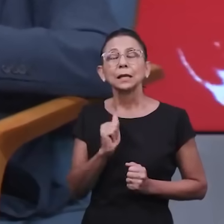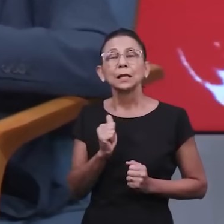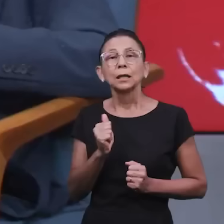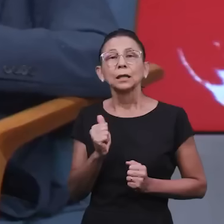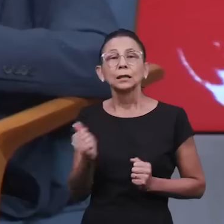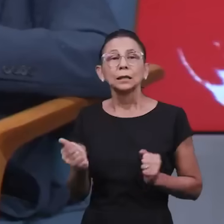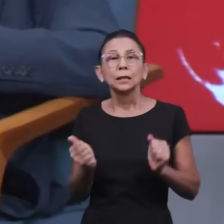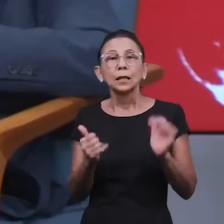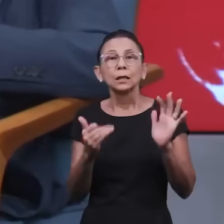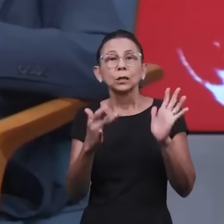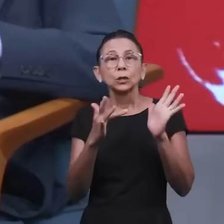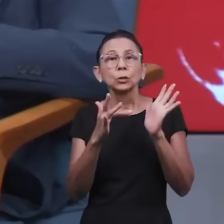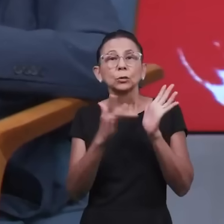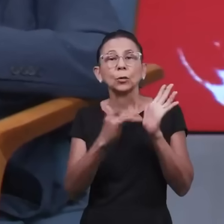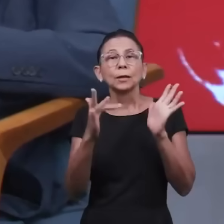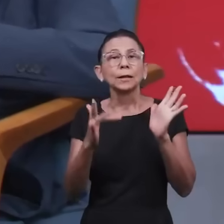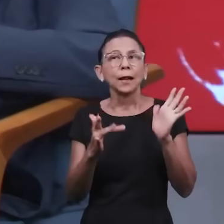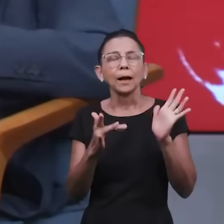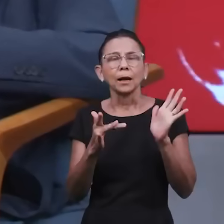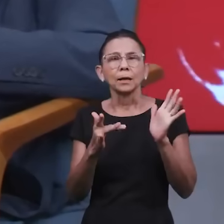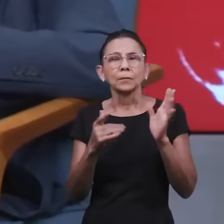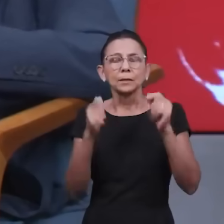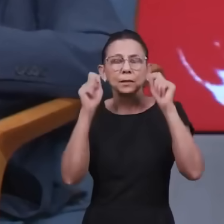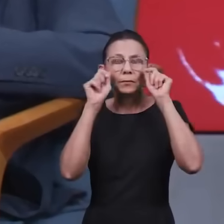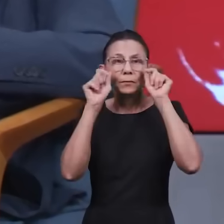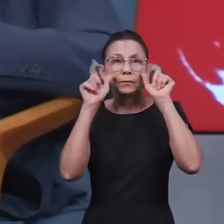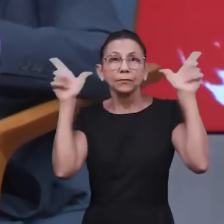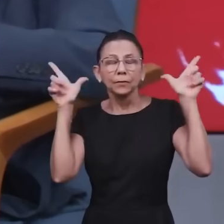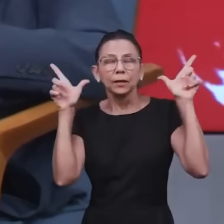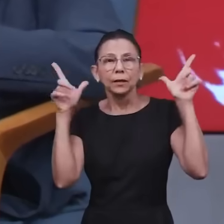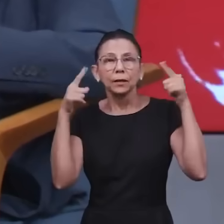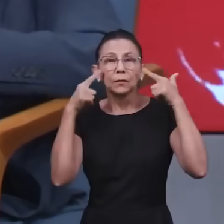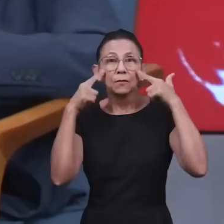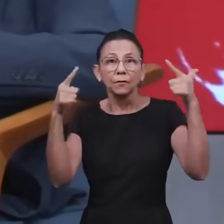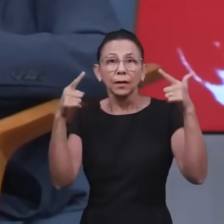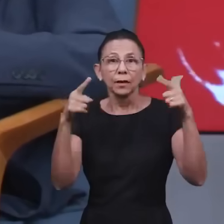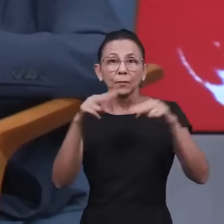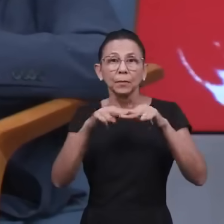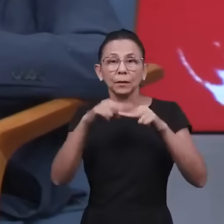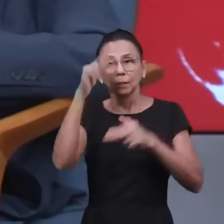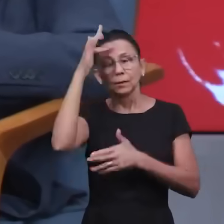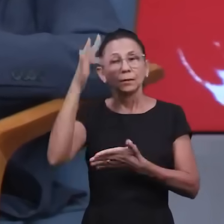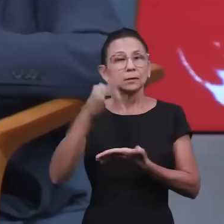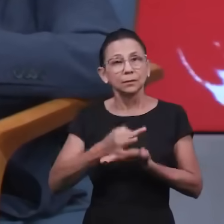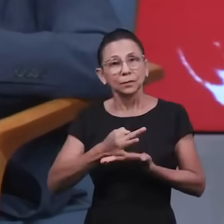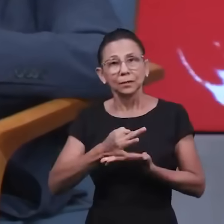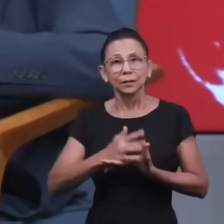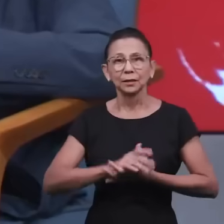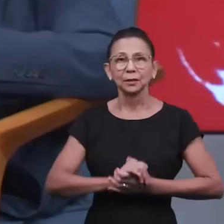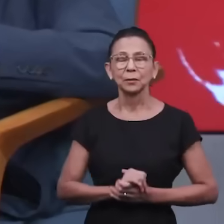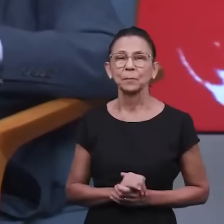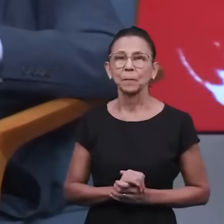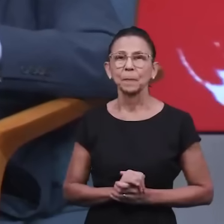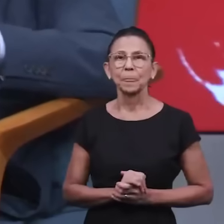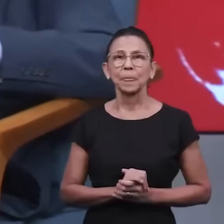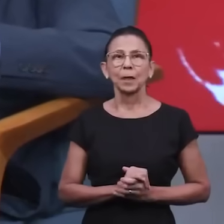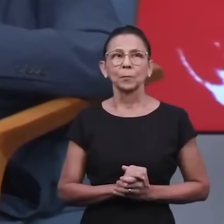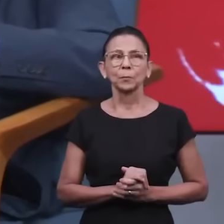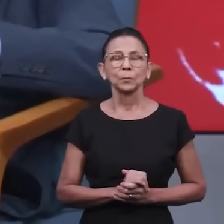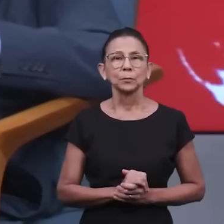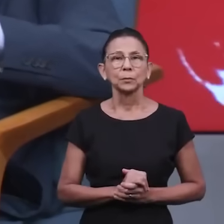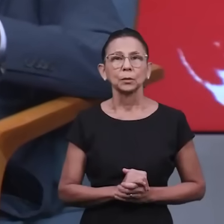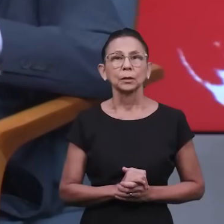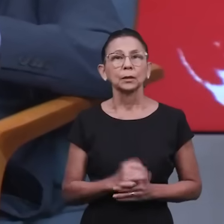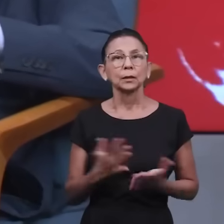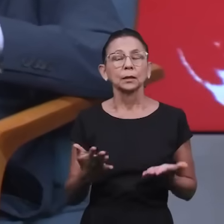tato. Tomé não estava enxergando, ele precisava ver. Abrir os olhos da fé. Porque ali,